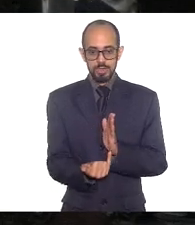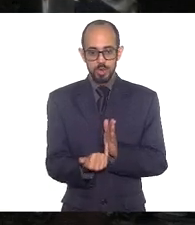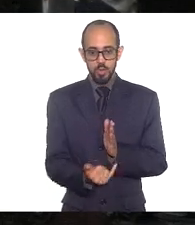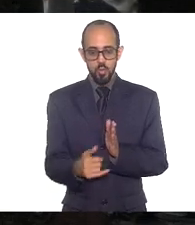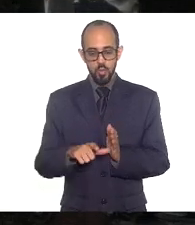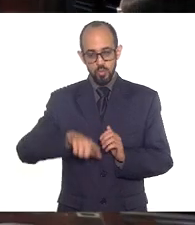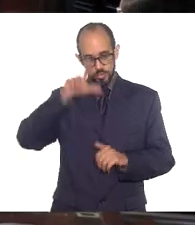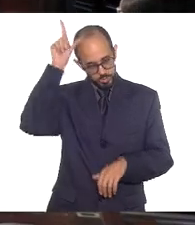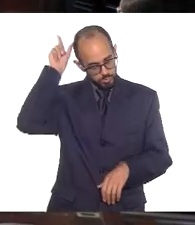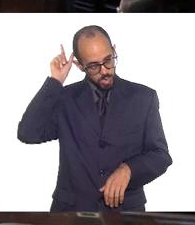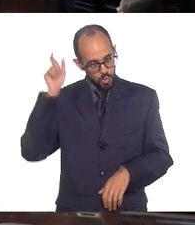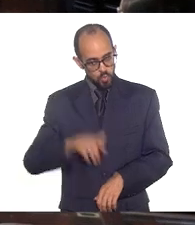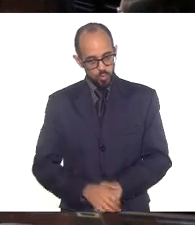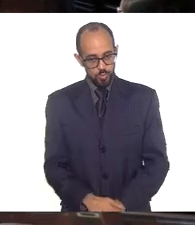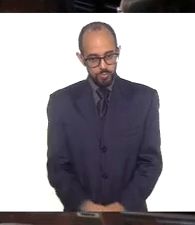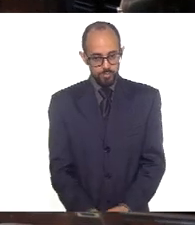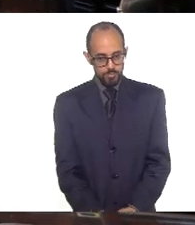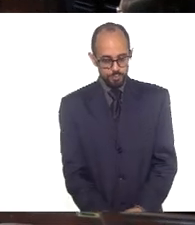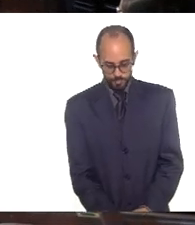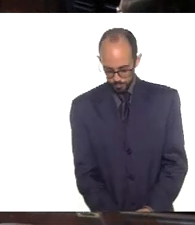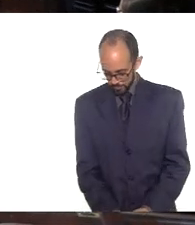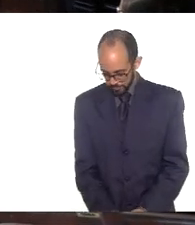E aí